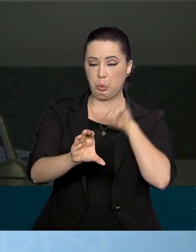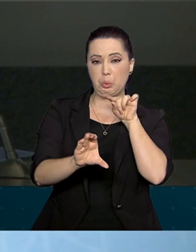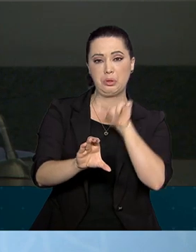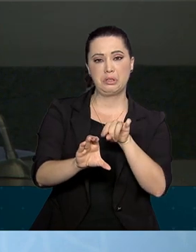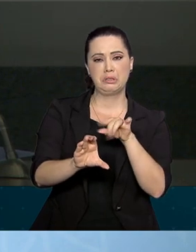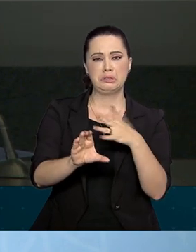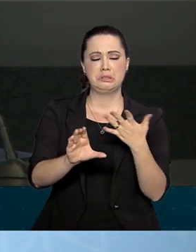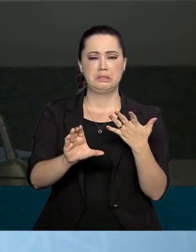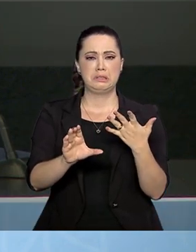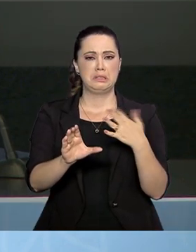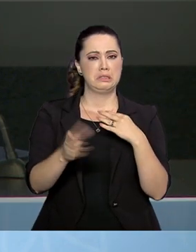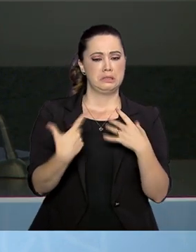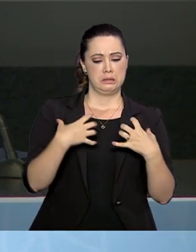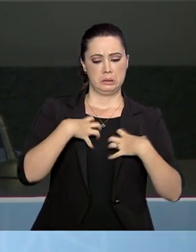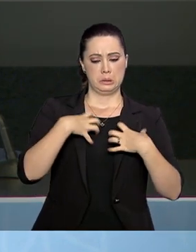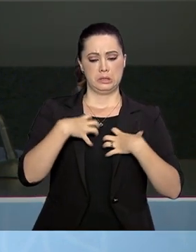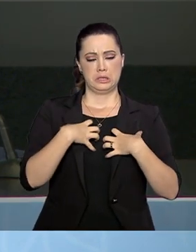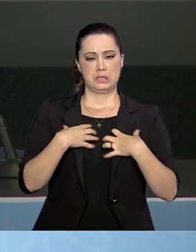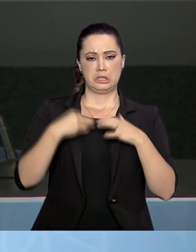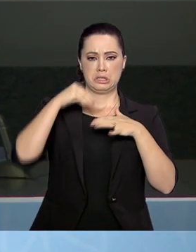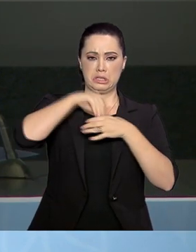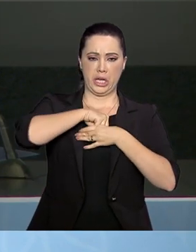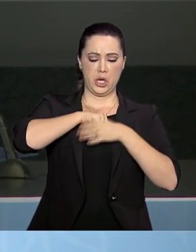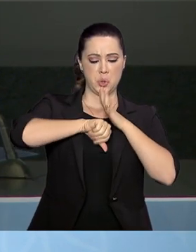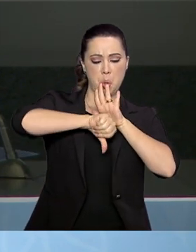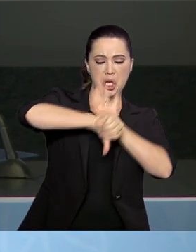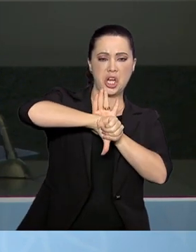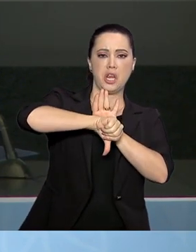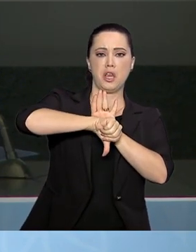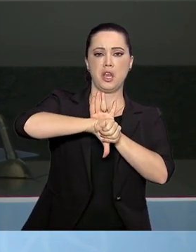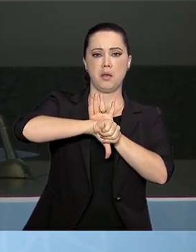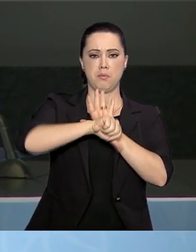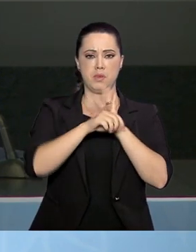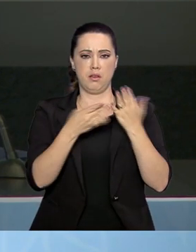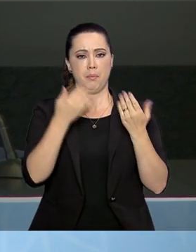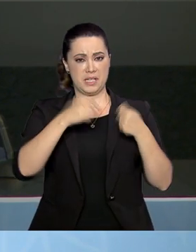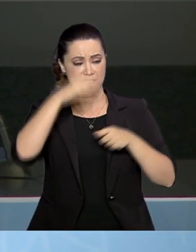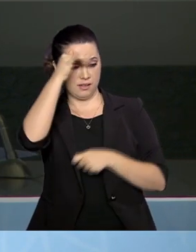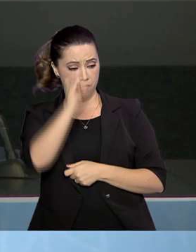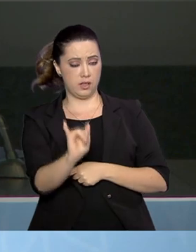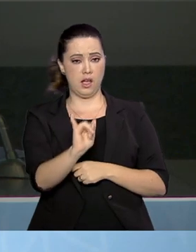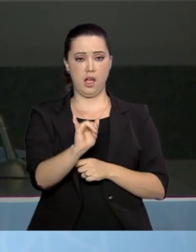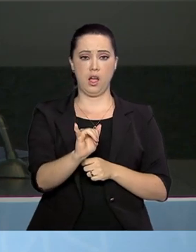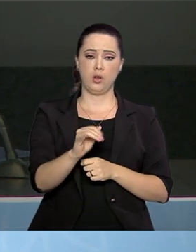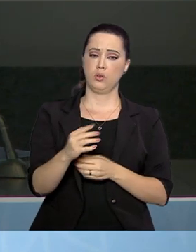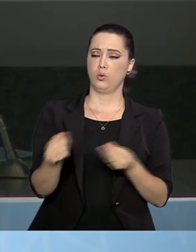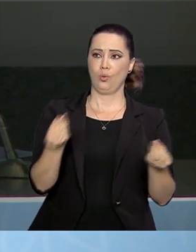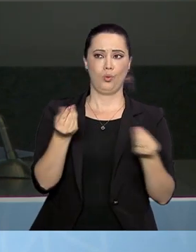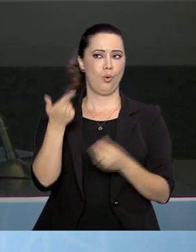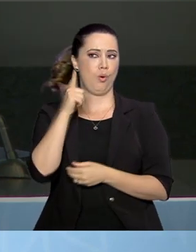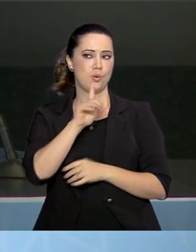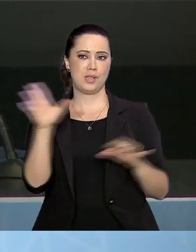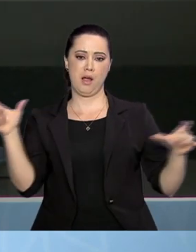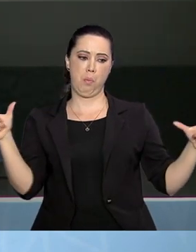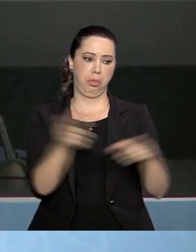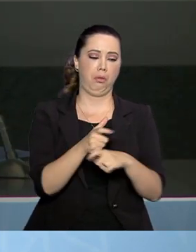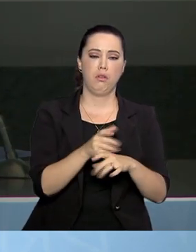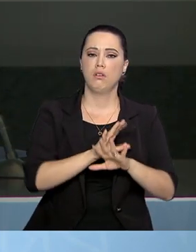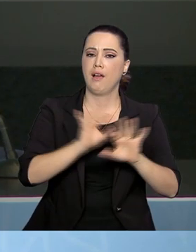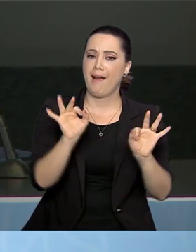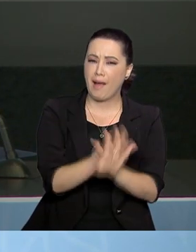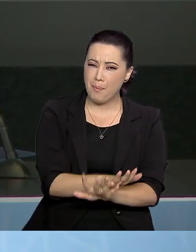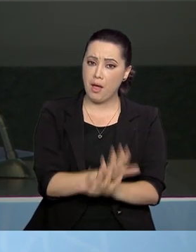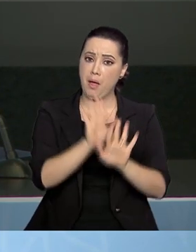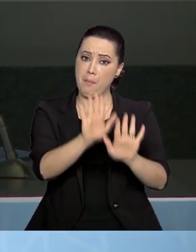um ânimo criminoso que tem que ser combatido. Não vamos conseguir coibir de todo, mas a lei precisa dar resposta, nós precisamos ter